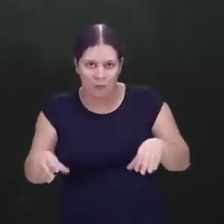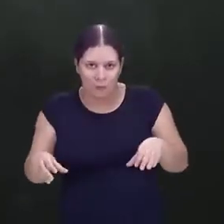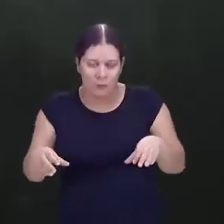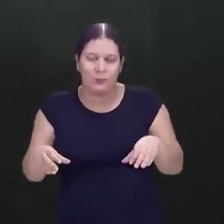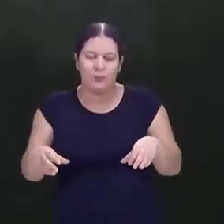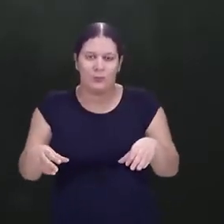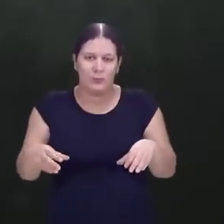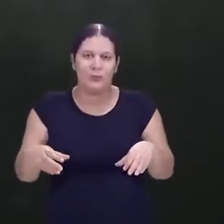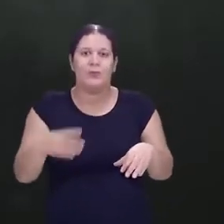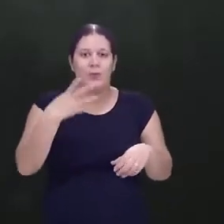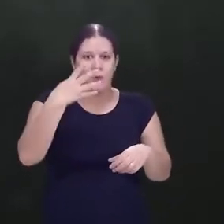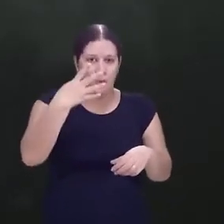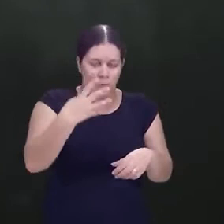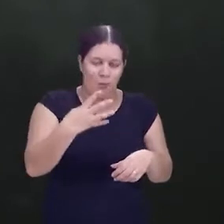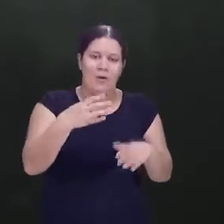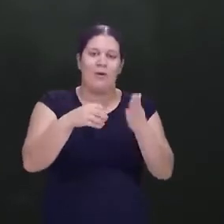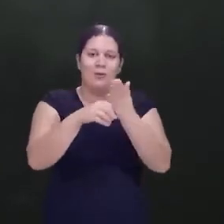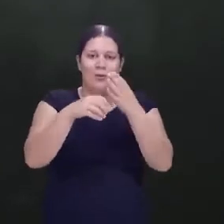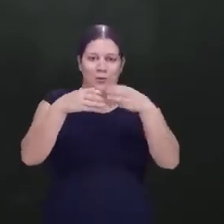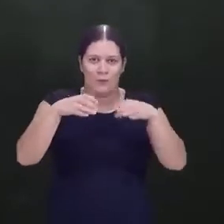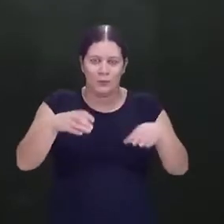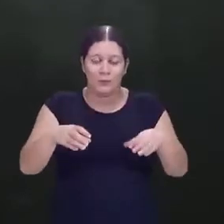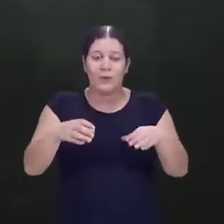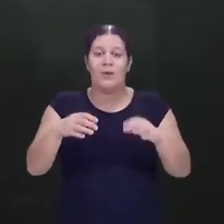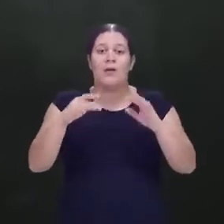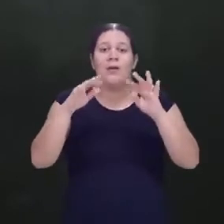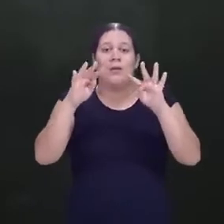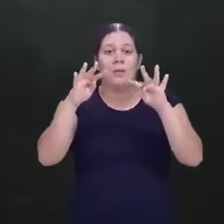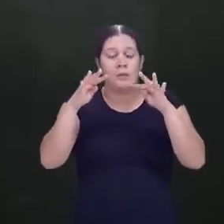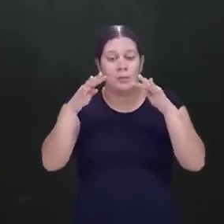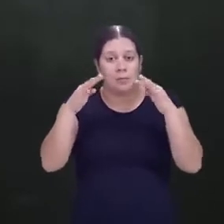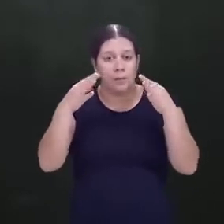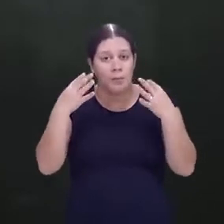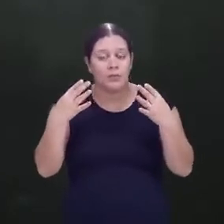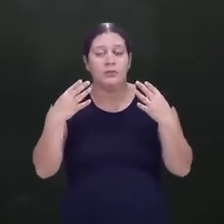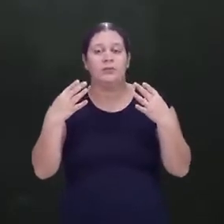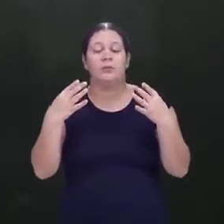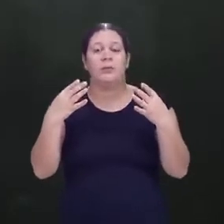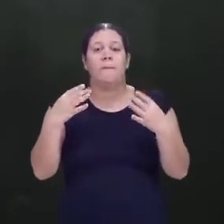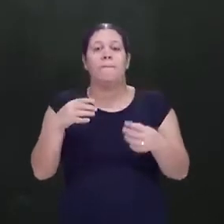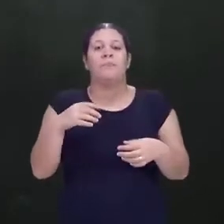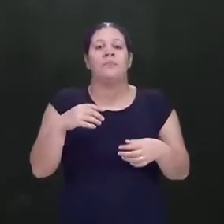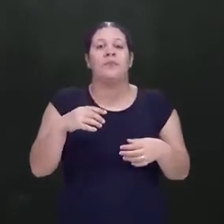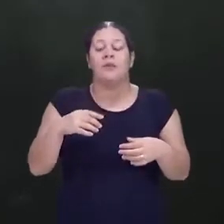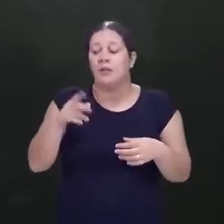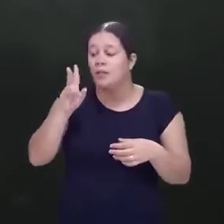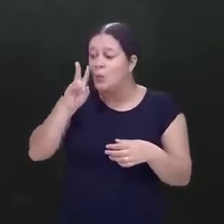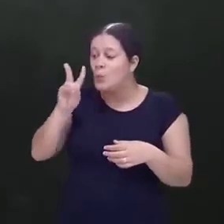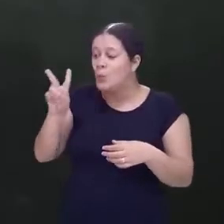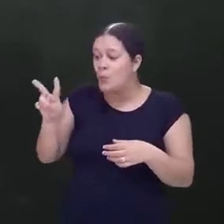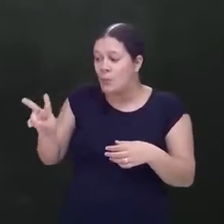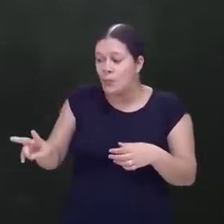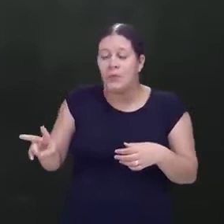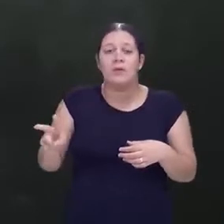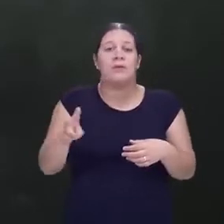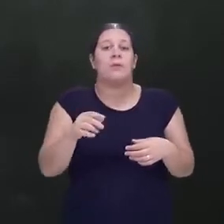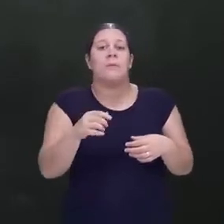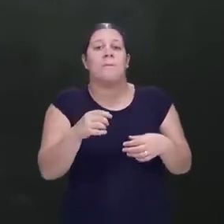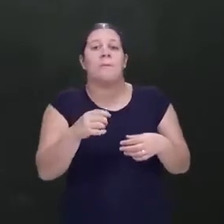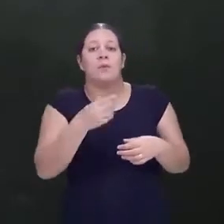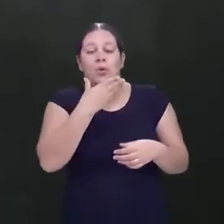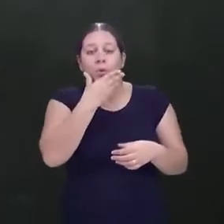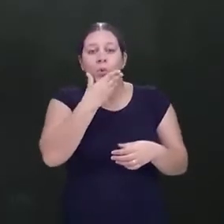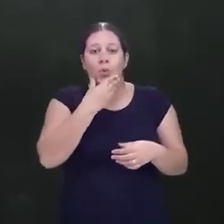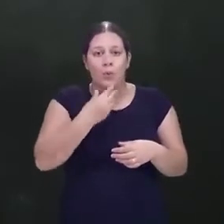você bota 4 ovos. Repare que tem uma proporção. Proust observou que nas reações